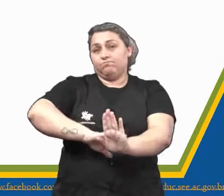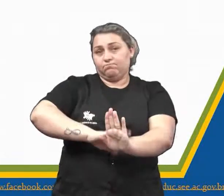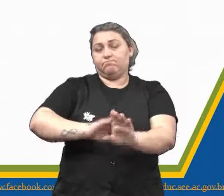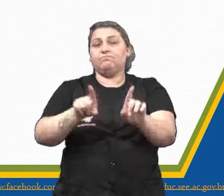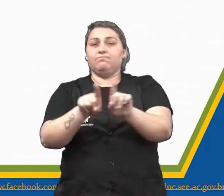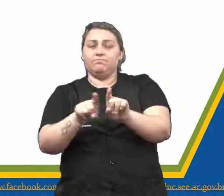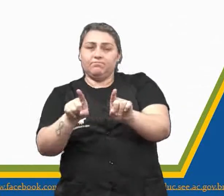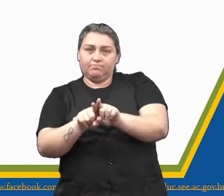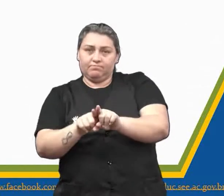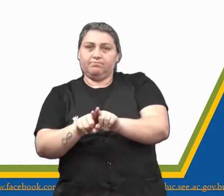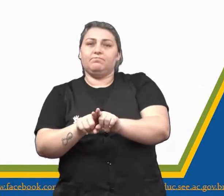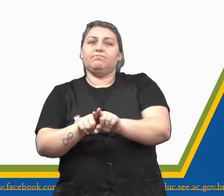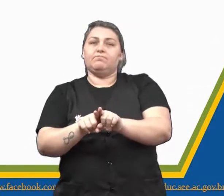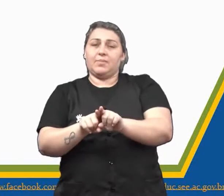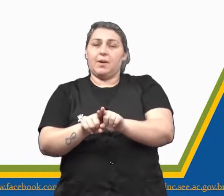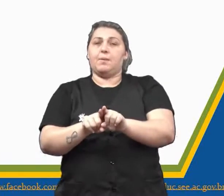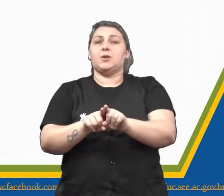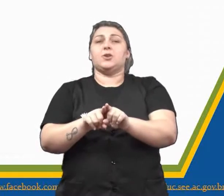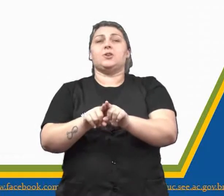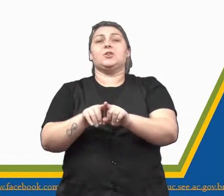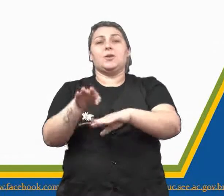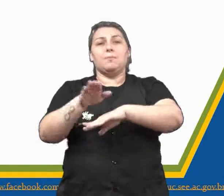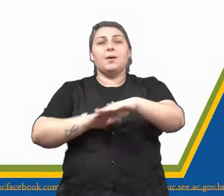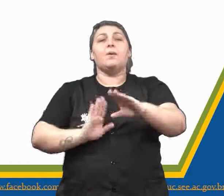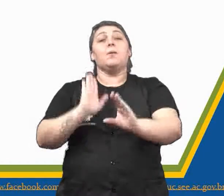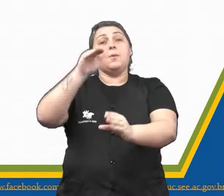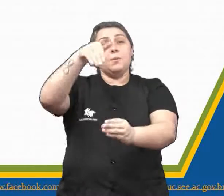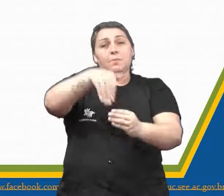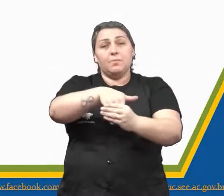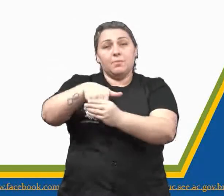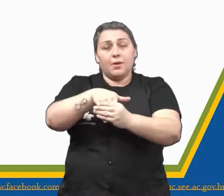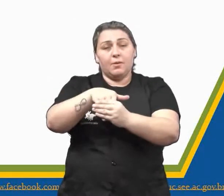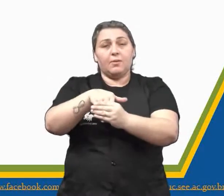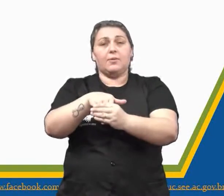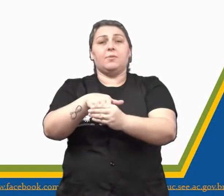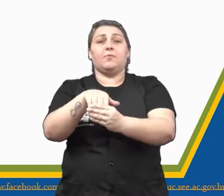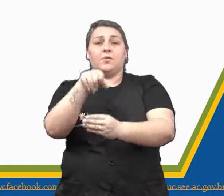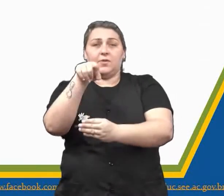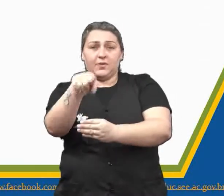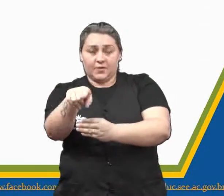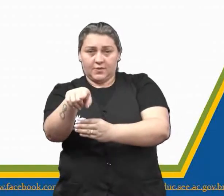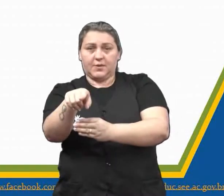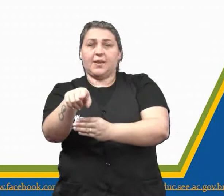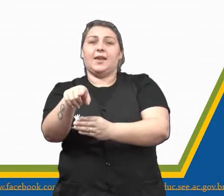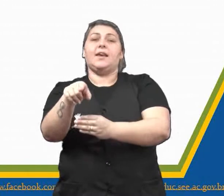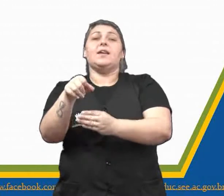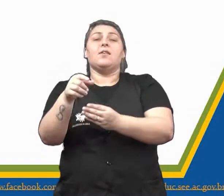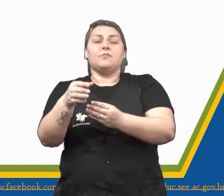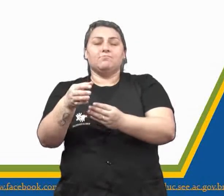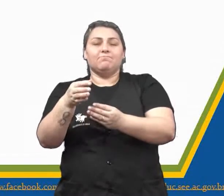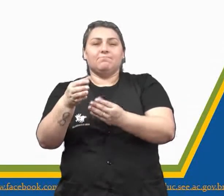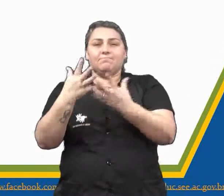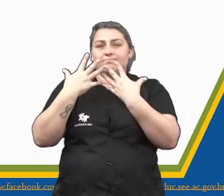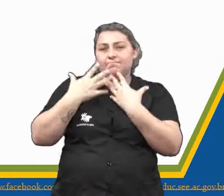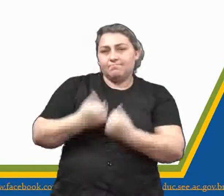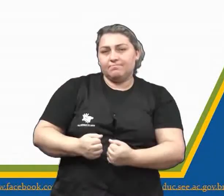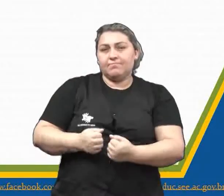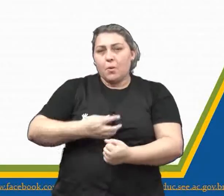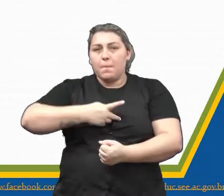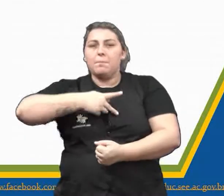chama de propaganda eleitoral, né? Aquela propaganda política, para você ser convencido de uma ideia e aceitar um